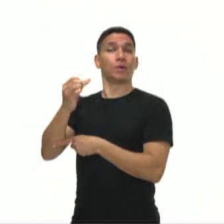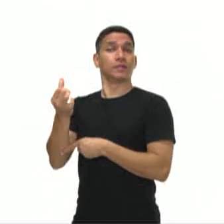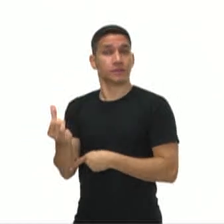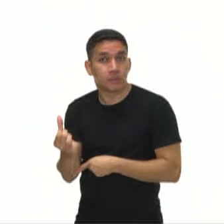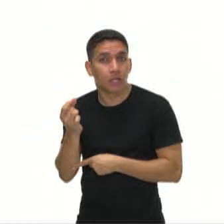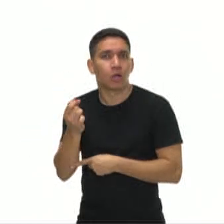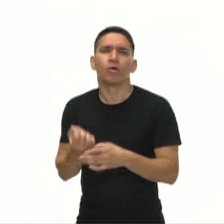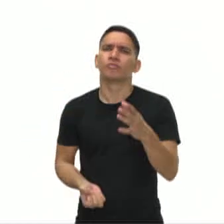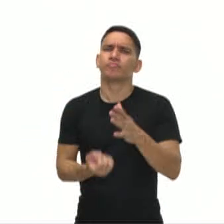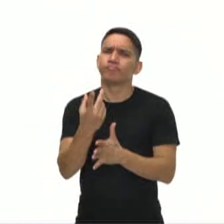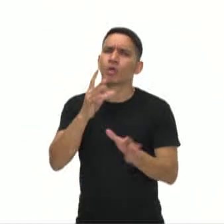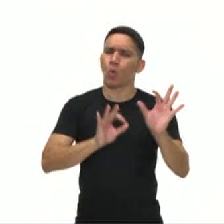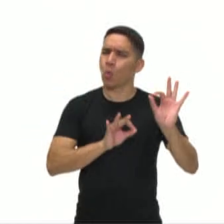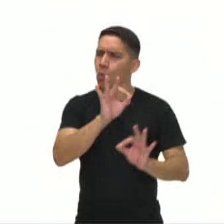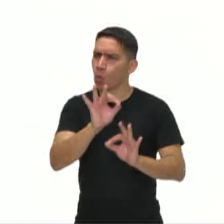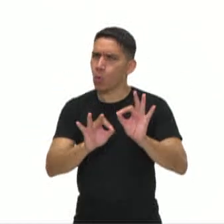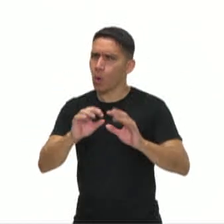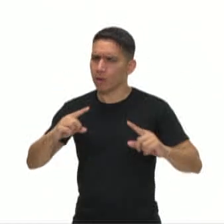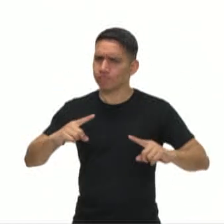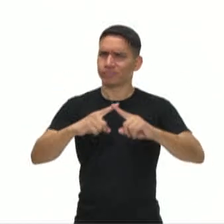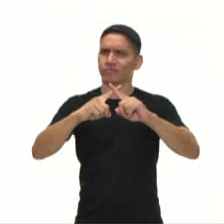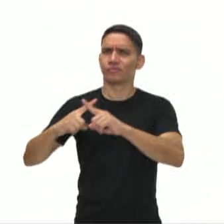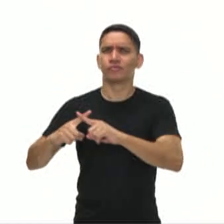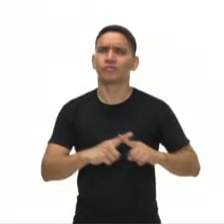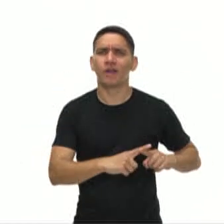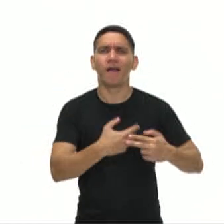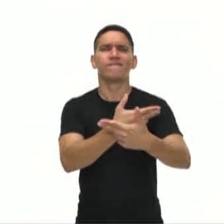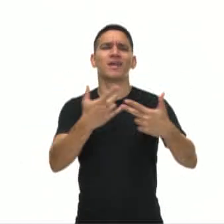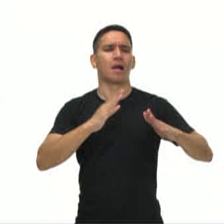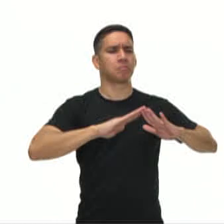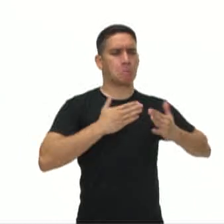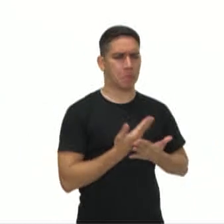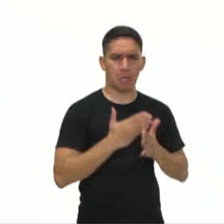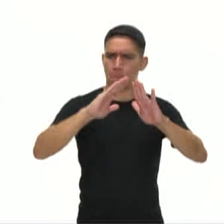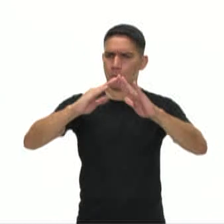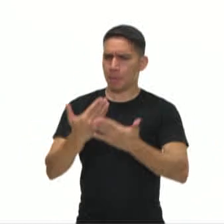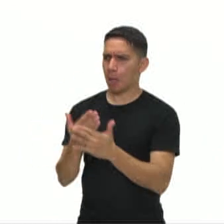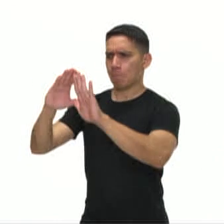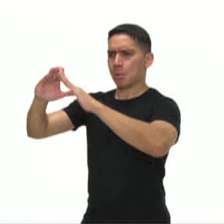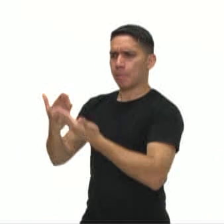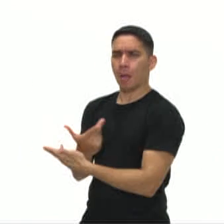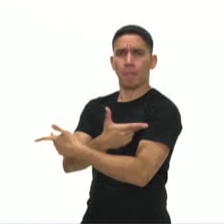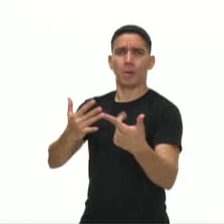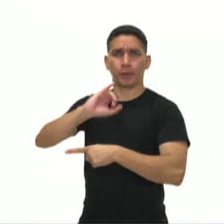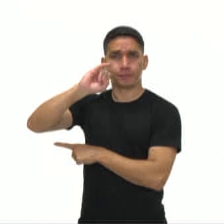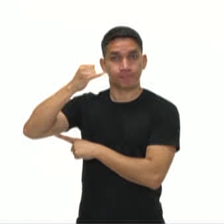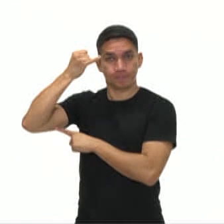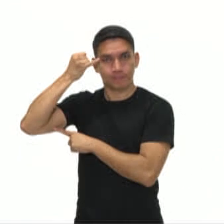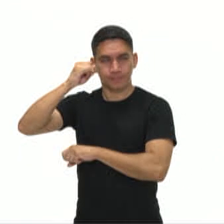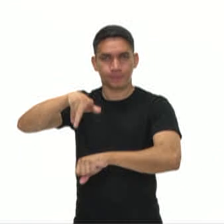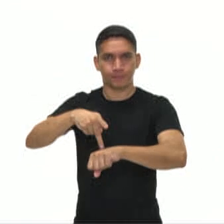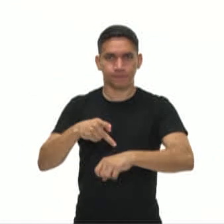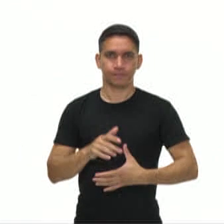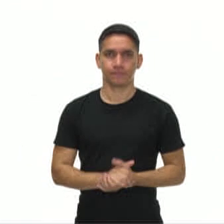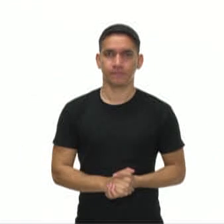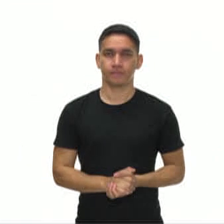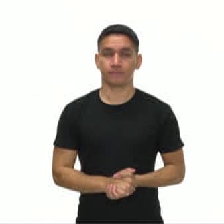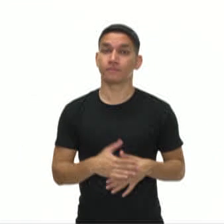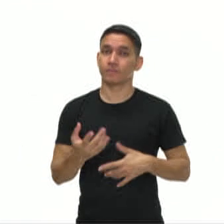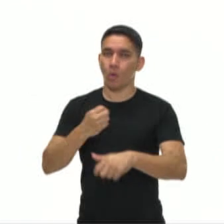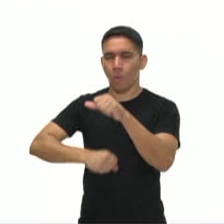1886, foi organizada uma disputa entre várias escolas de lutas no Japão.